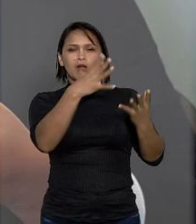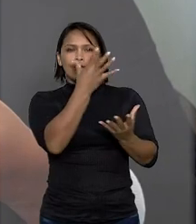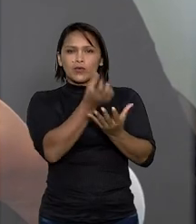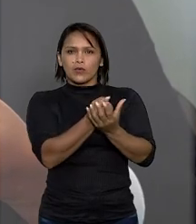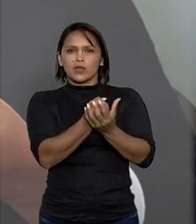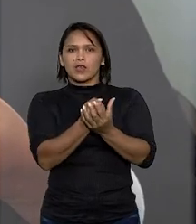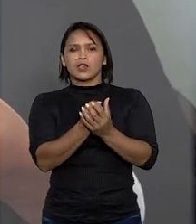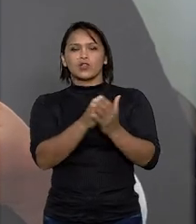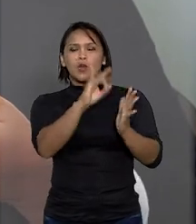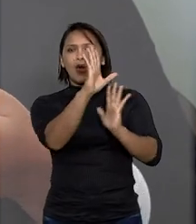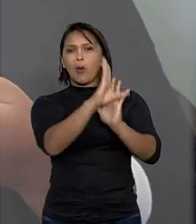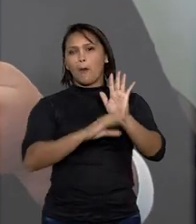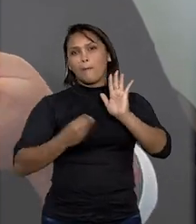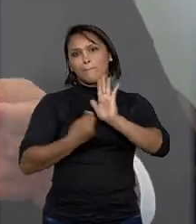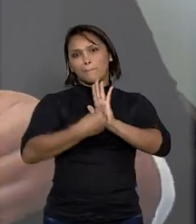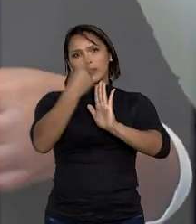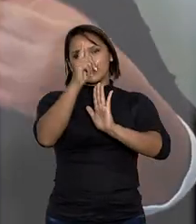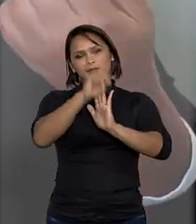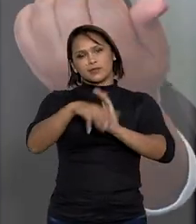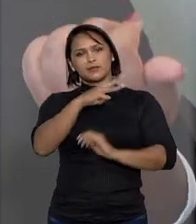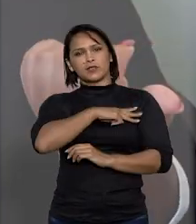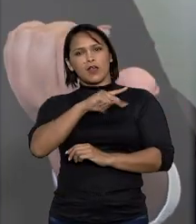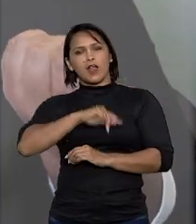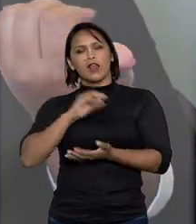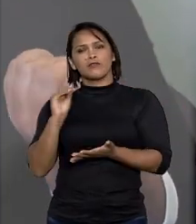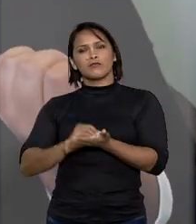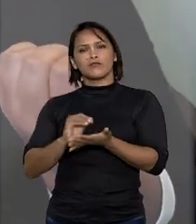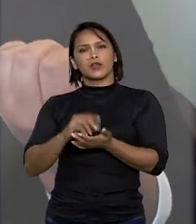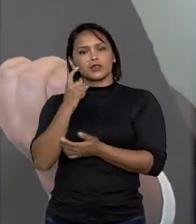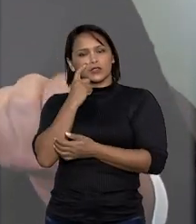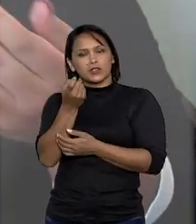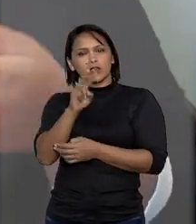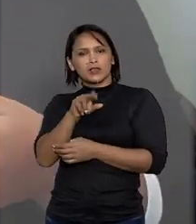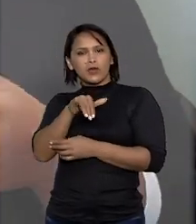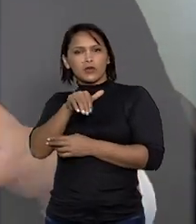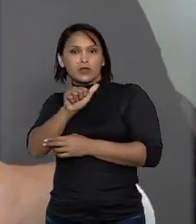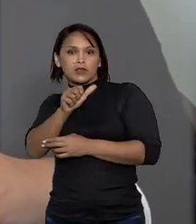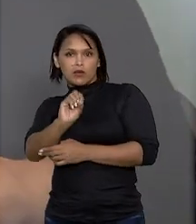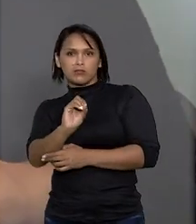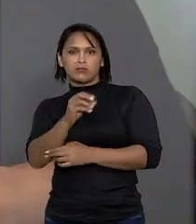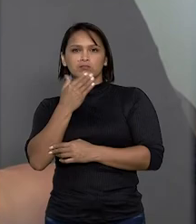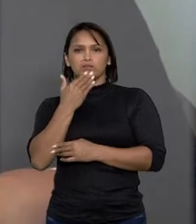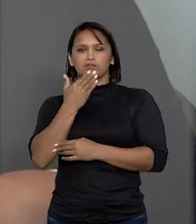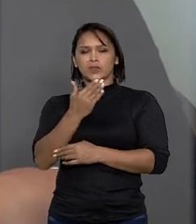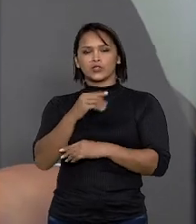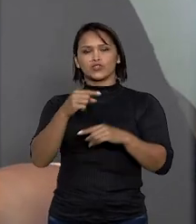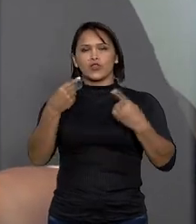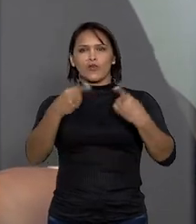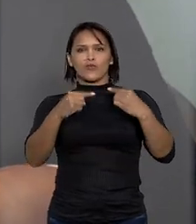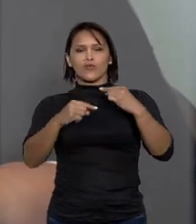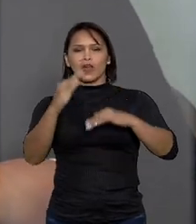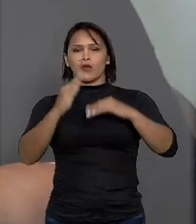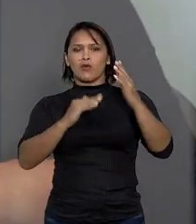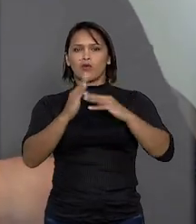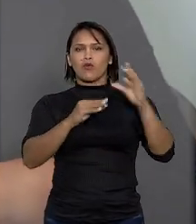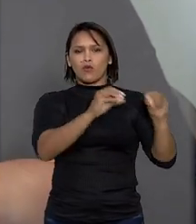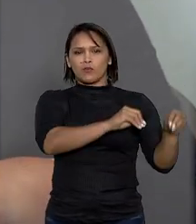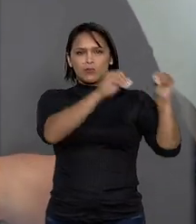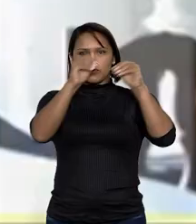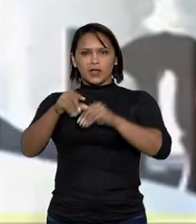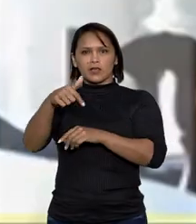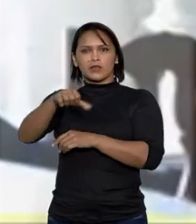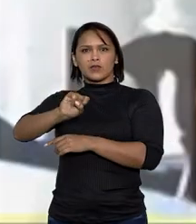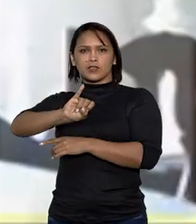acolhendo o parecer do Ministério Público Federal pela falta de interesse da União suscitou o conflito de competência no